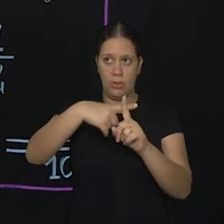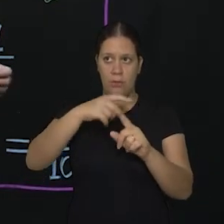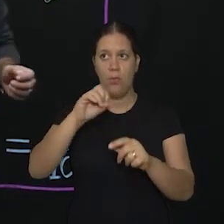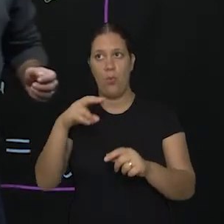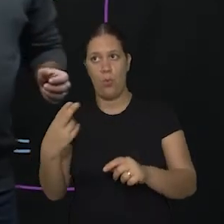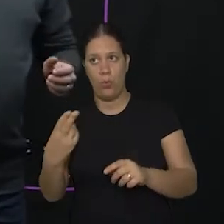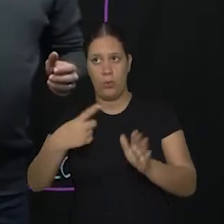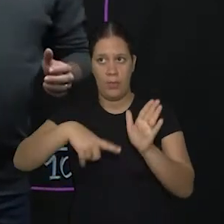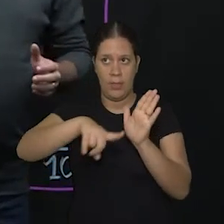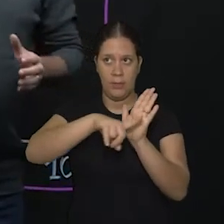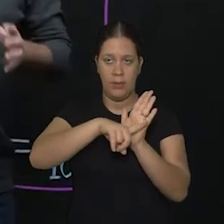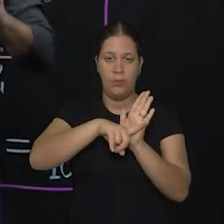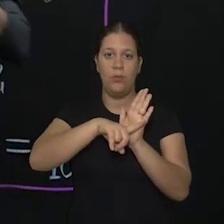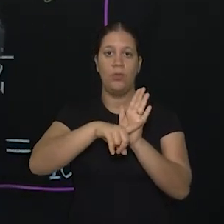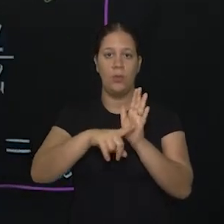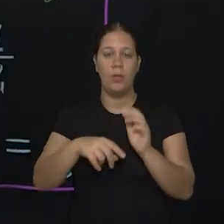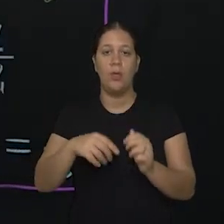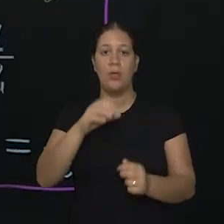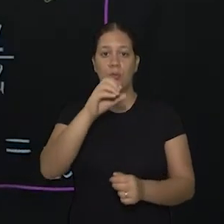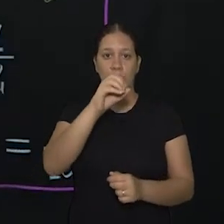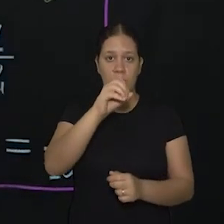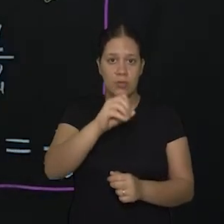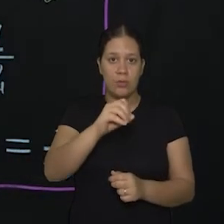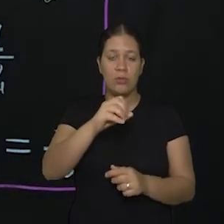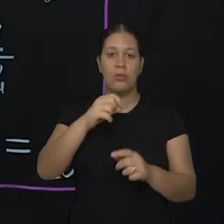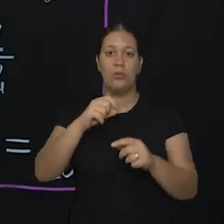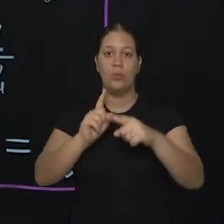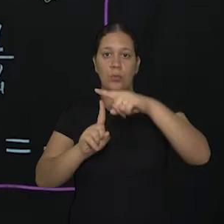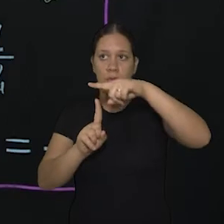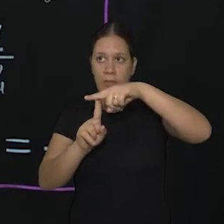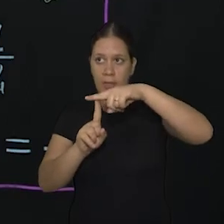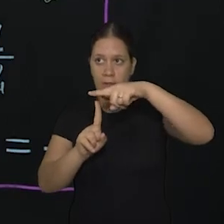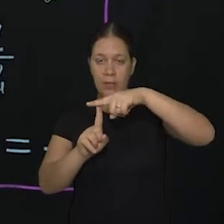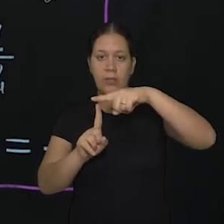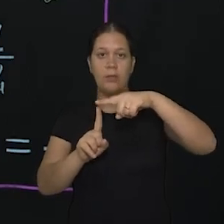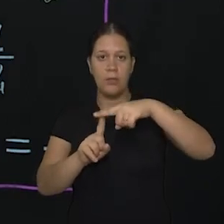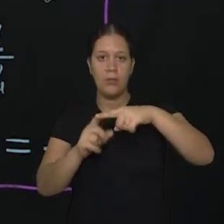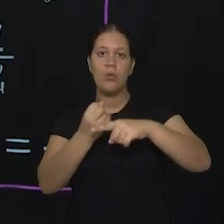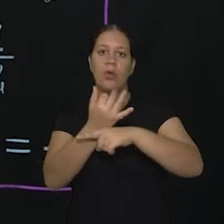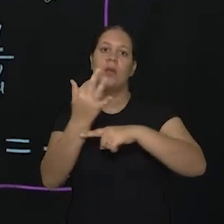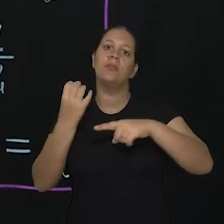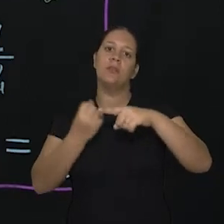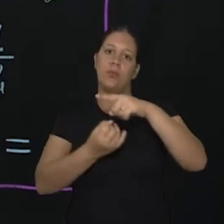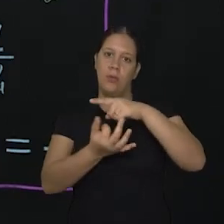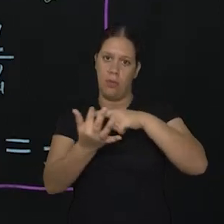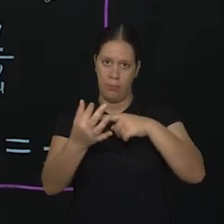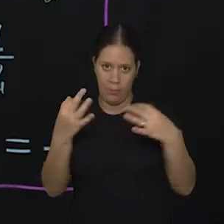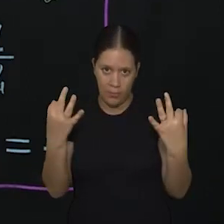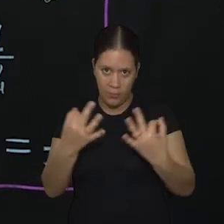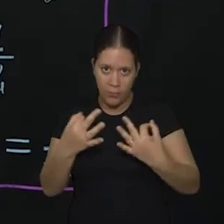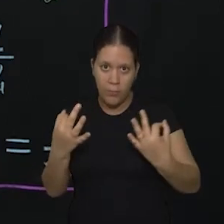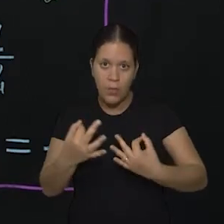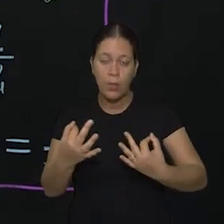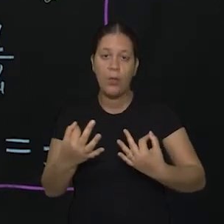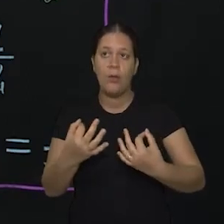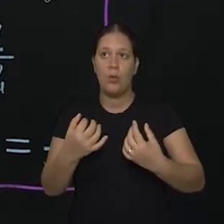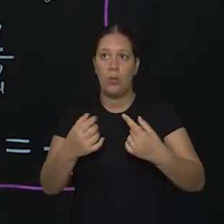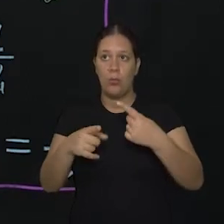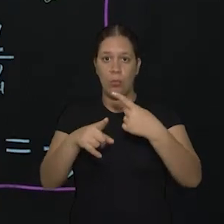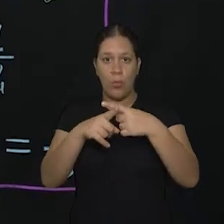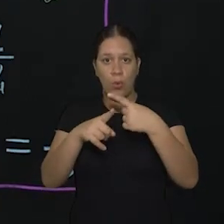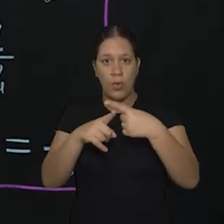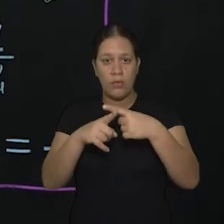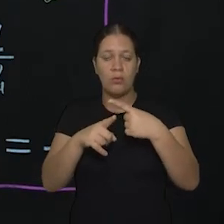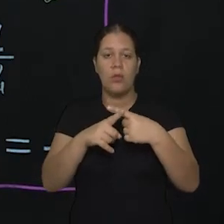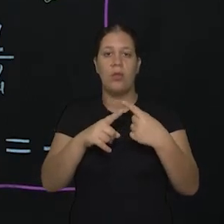ou negativo, tá? O zero também é um tipo de número racional, perfeito? Por quê?